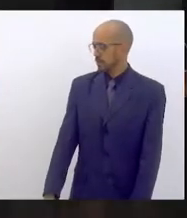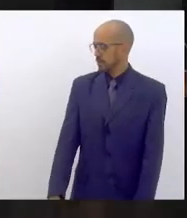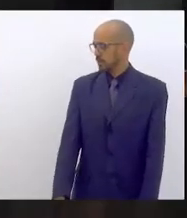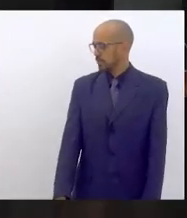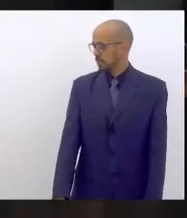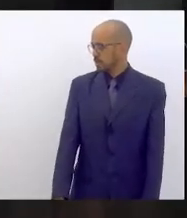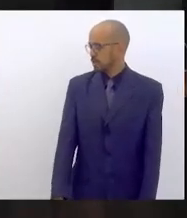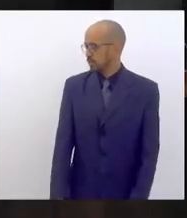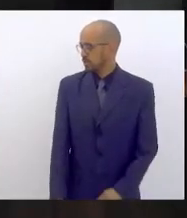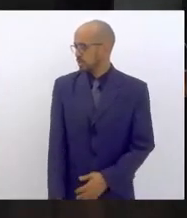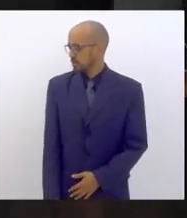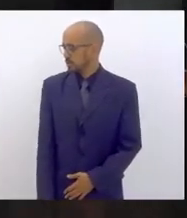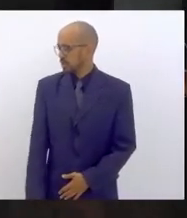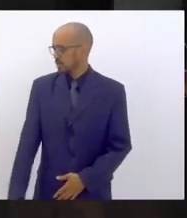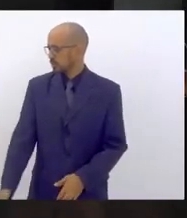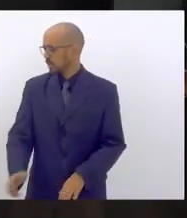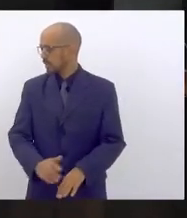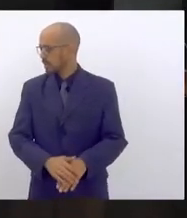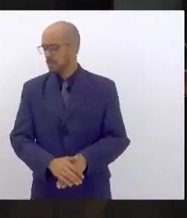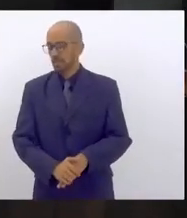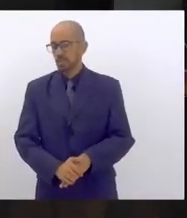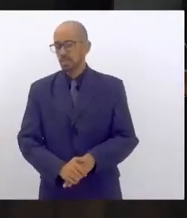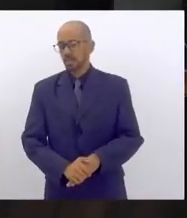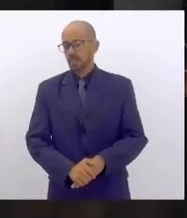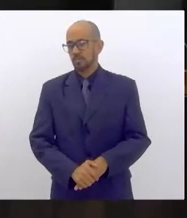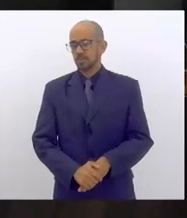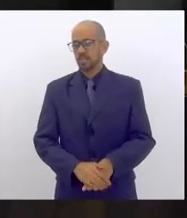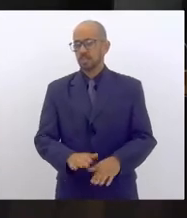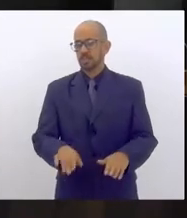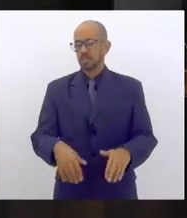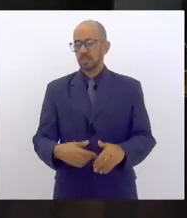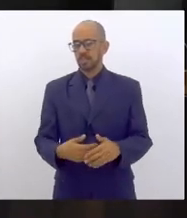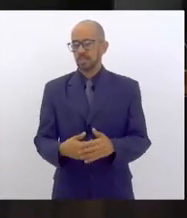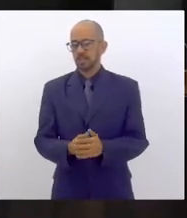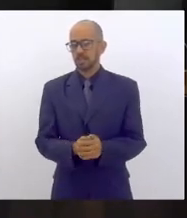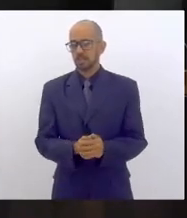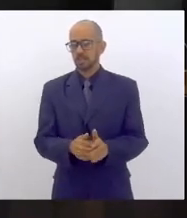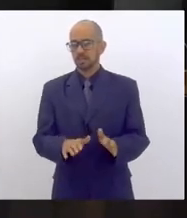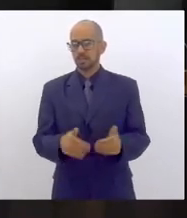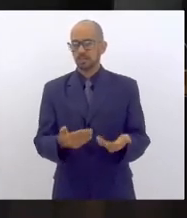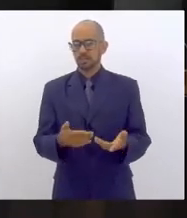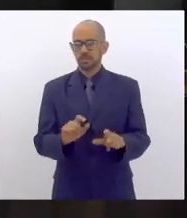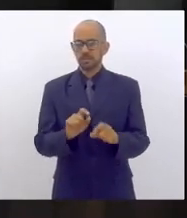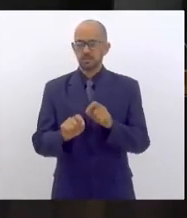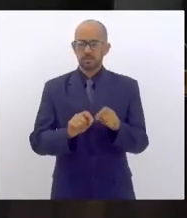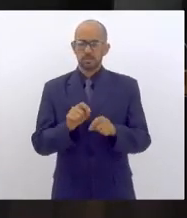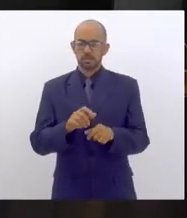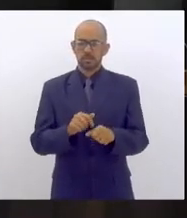A presidência irá proceder à chamada. Antes, porém, deputado Carlos Mink.